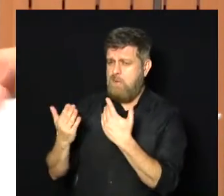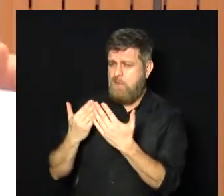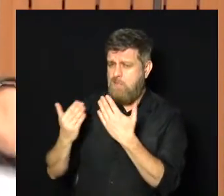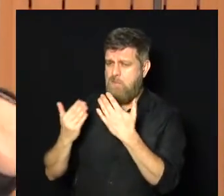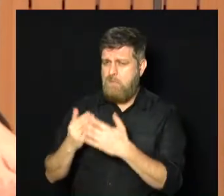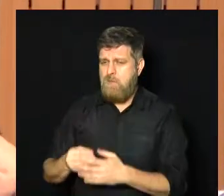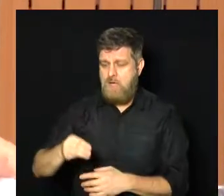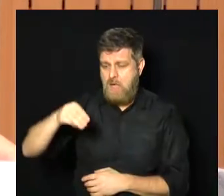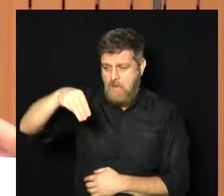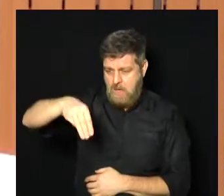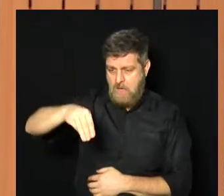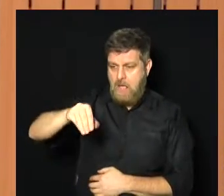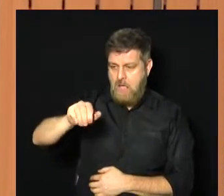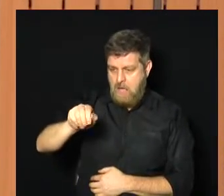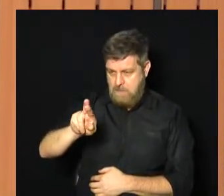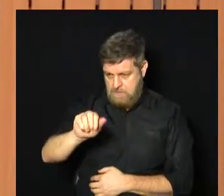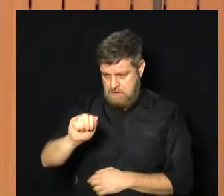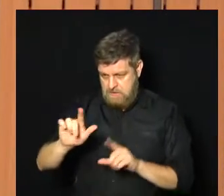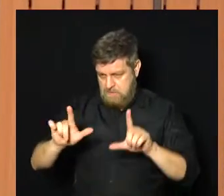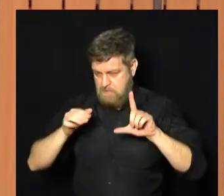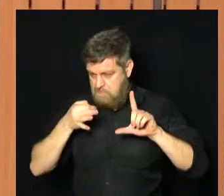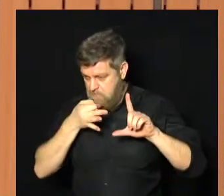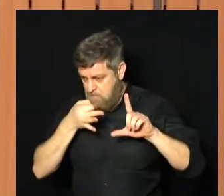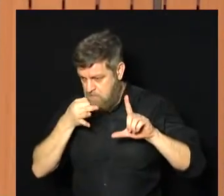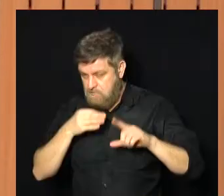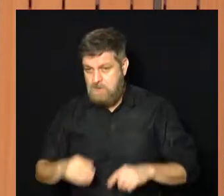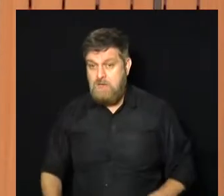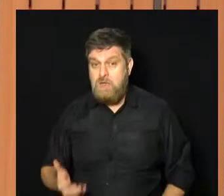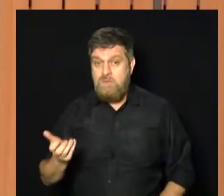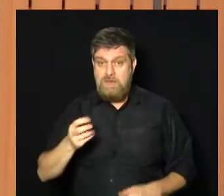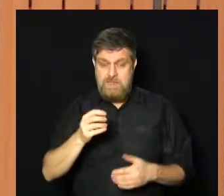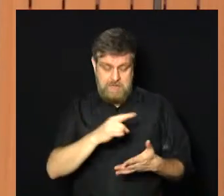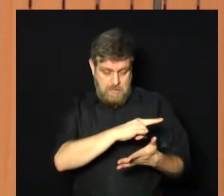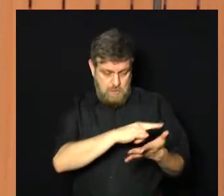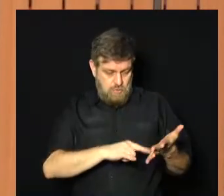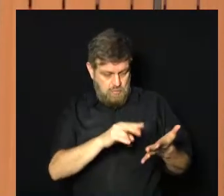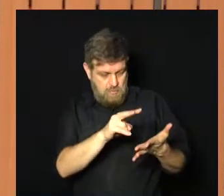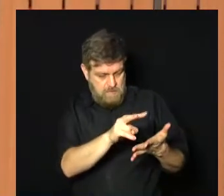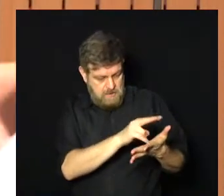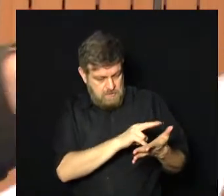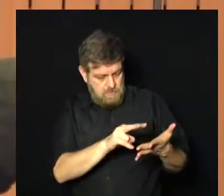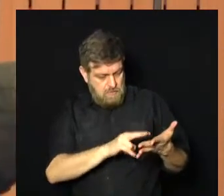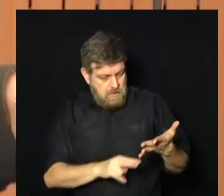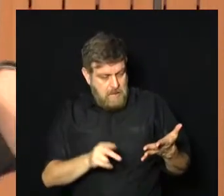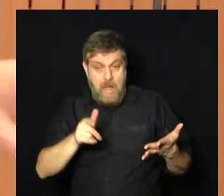sentido. Voltando a ler aqui novamente esse documento que vocês apresentaram,